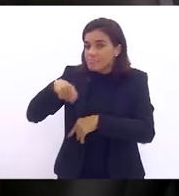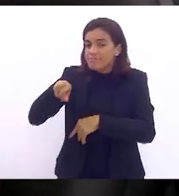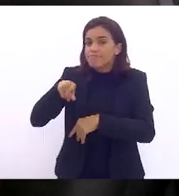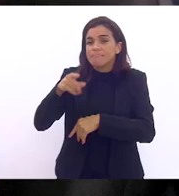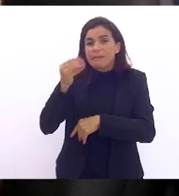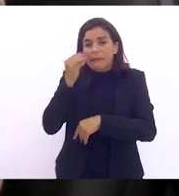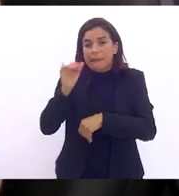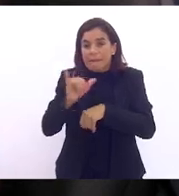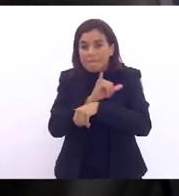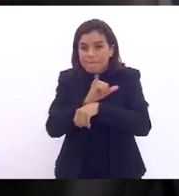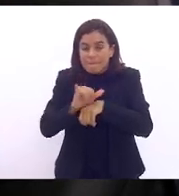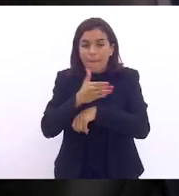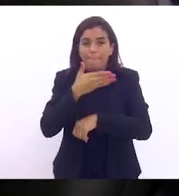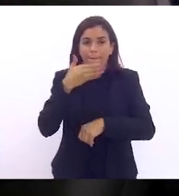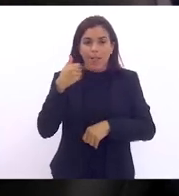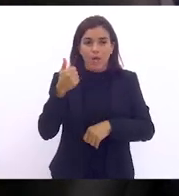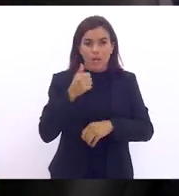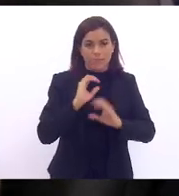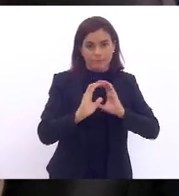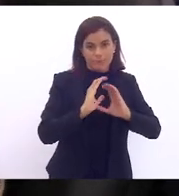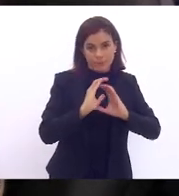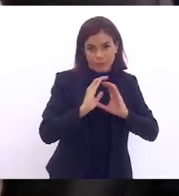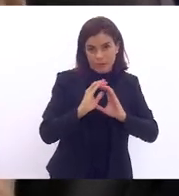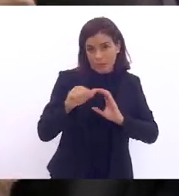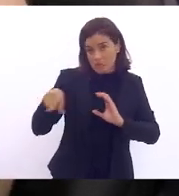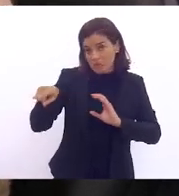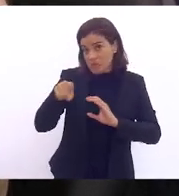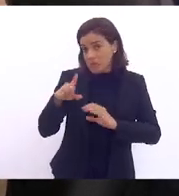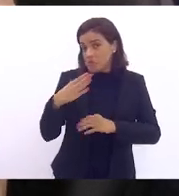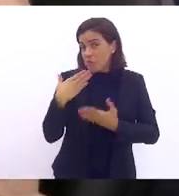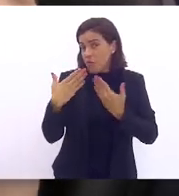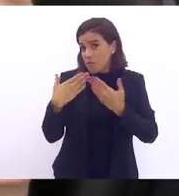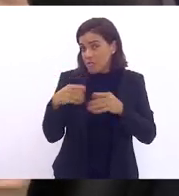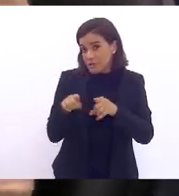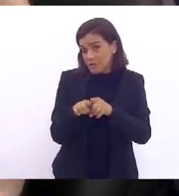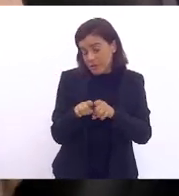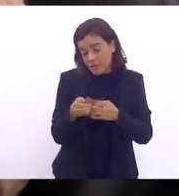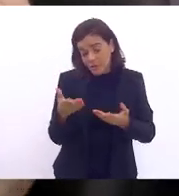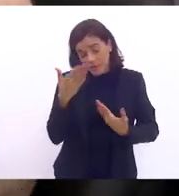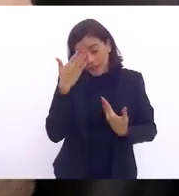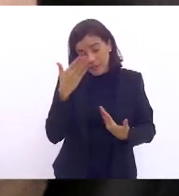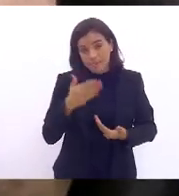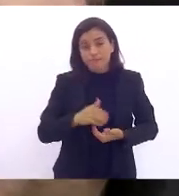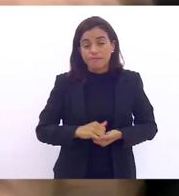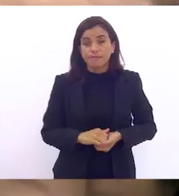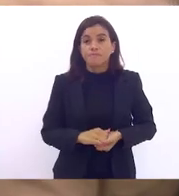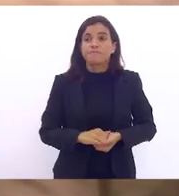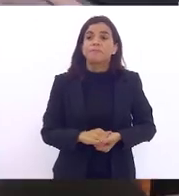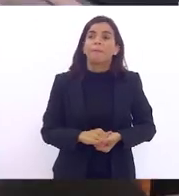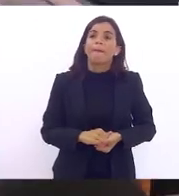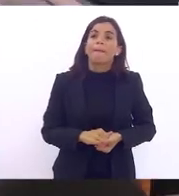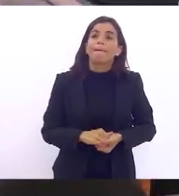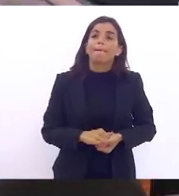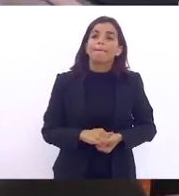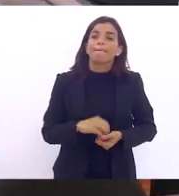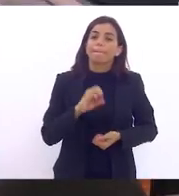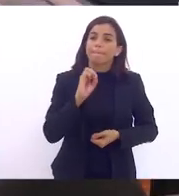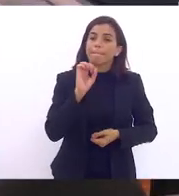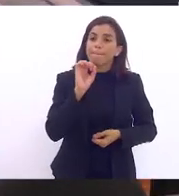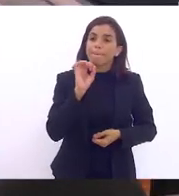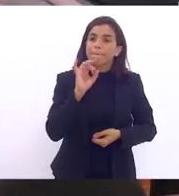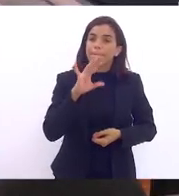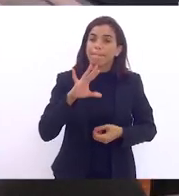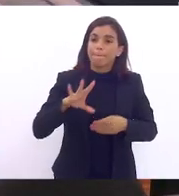de comunicação para essas pessoas específicas que vocês conversam diretamente tá obrigado só um outro complemento